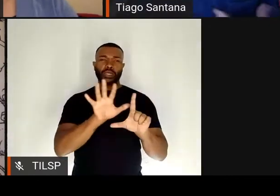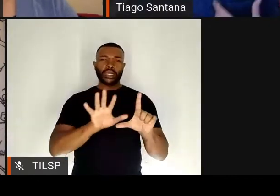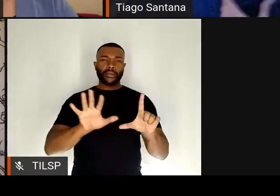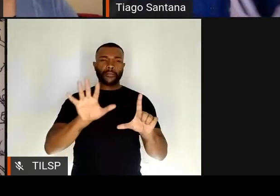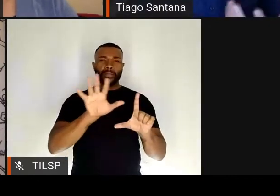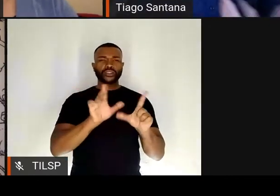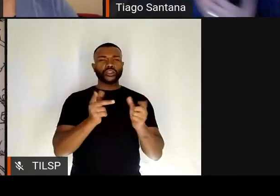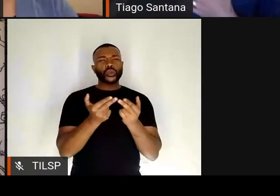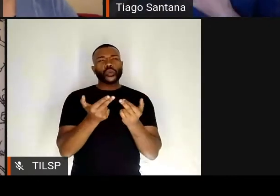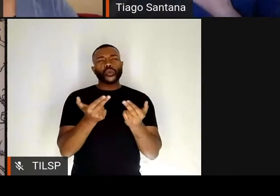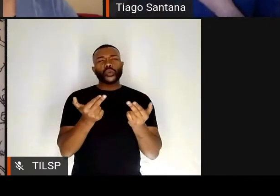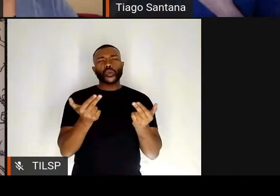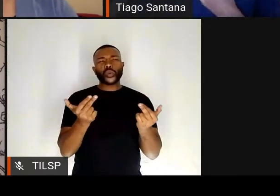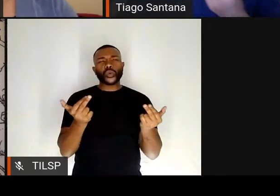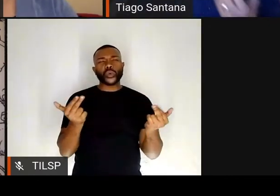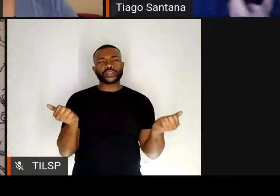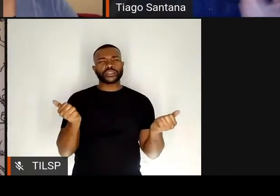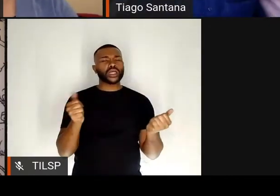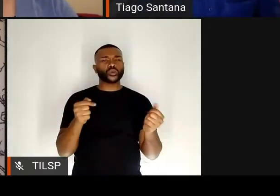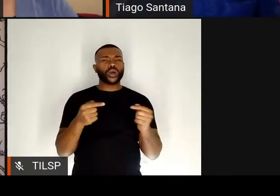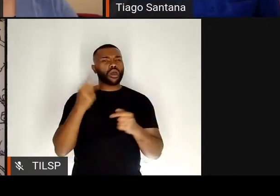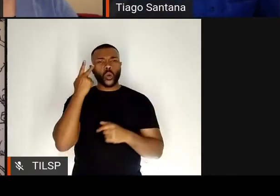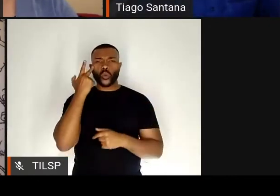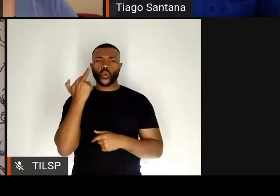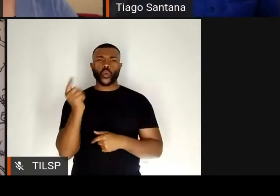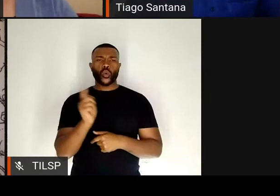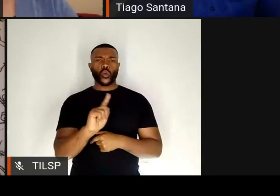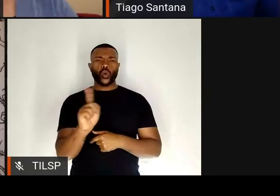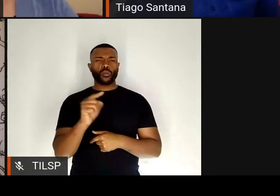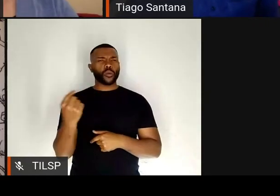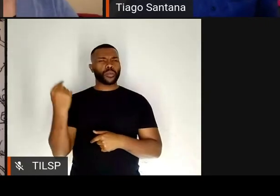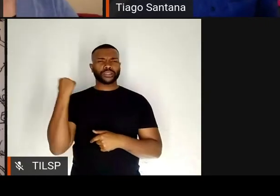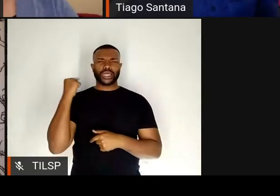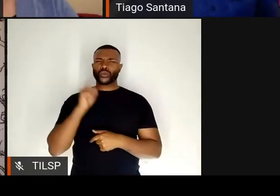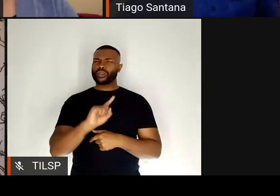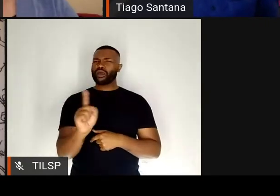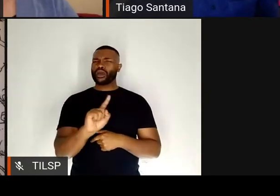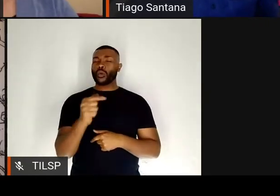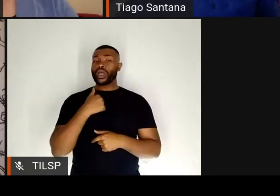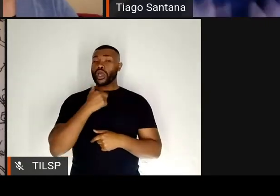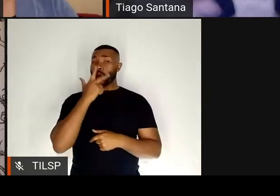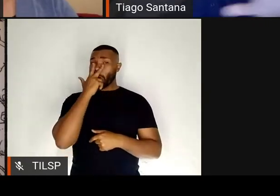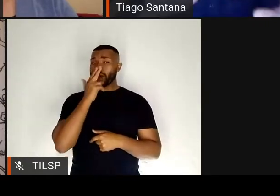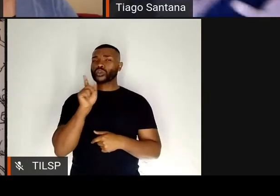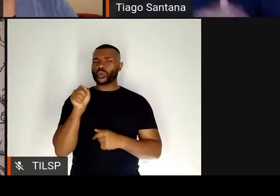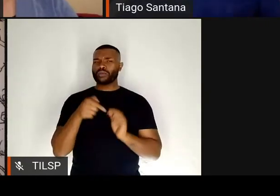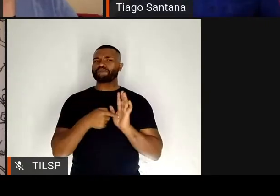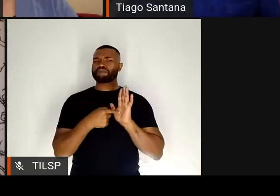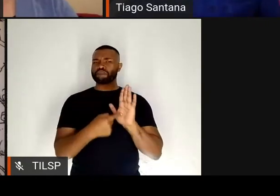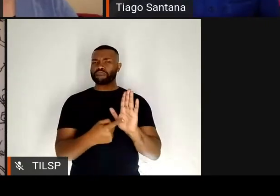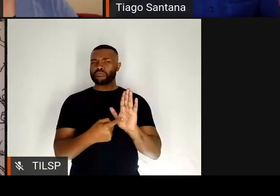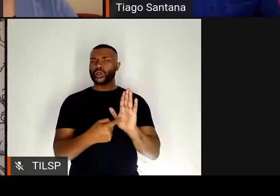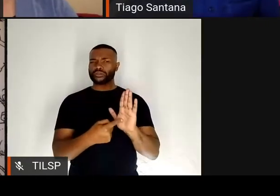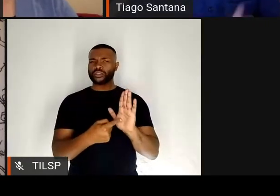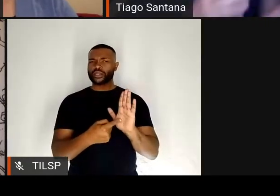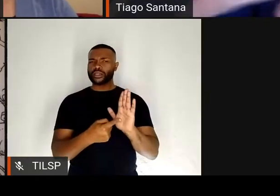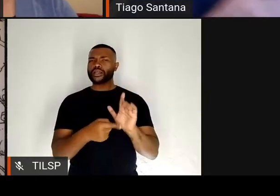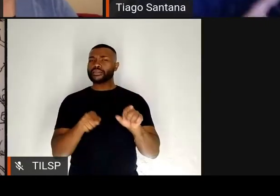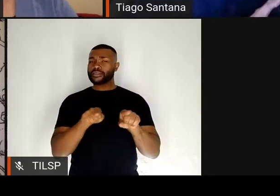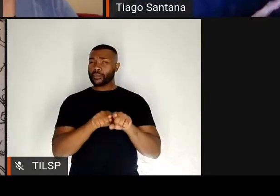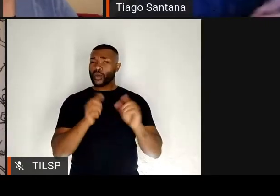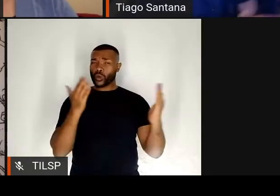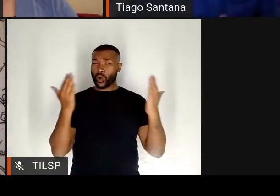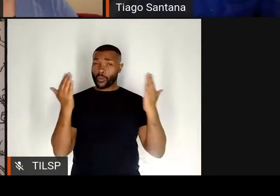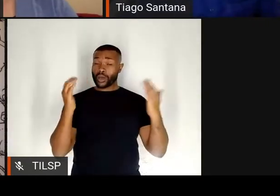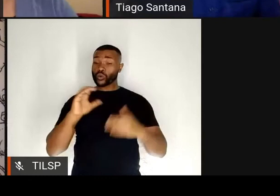coisas que não eram muito comuns para na época. Eu acho que ele traz essa coisa, né? E aí eu faço um paralelo aí com o Chico Albuquerque, que é